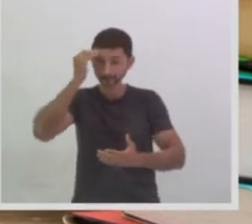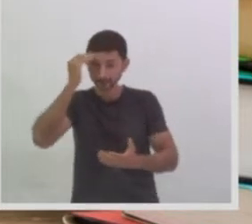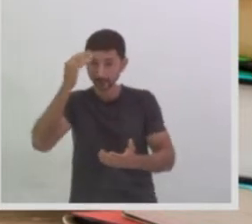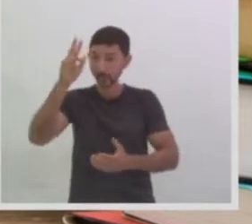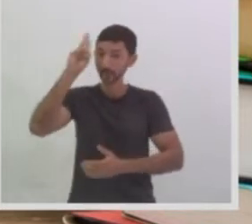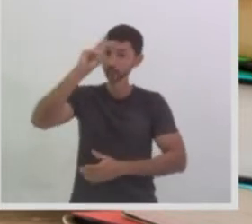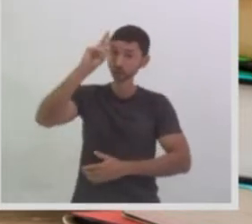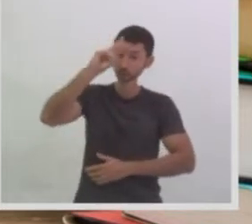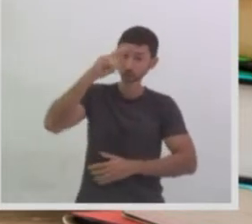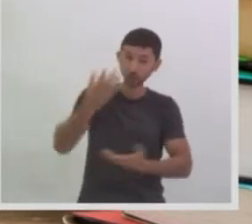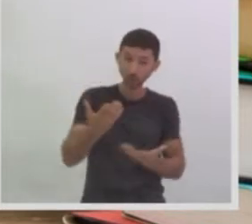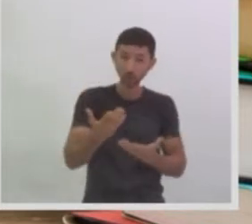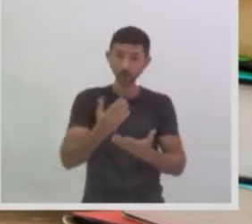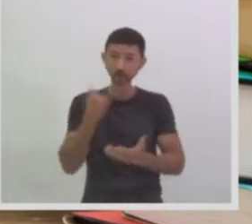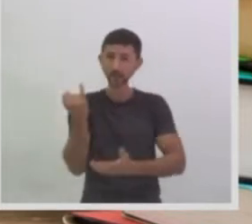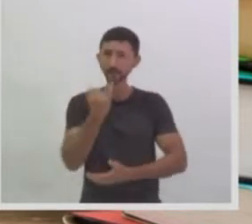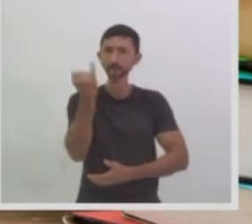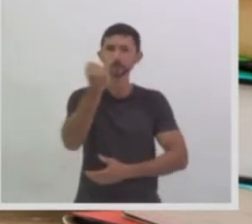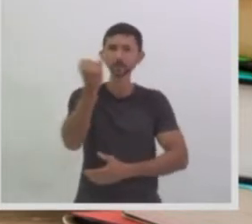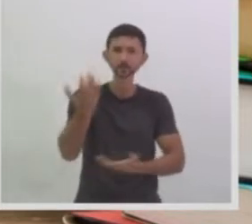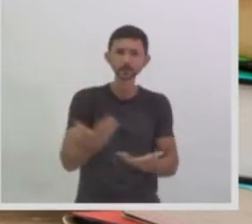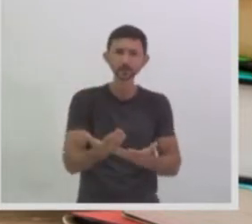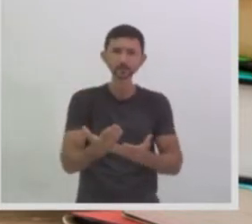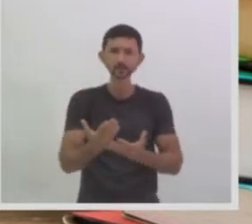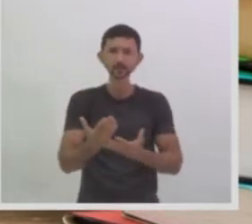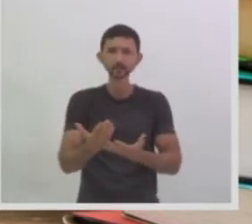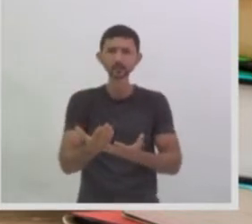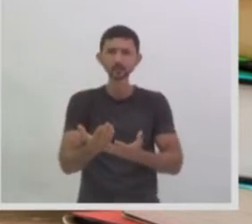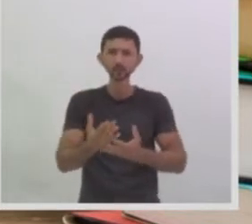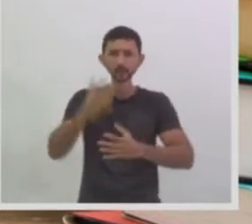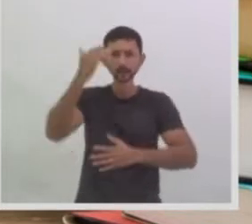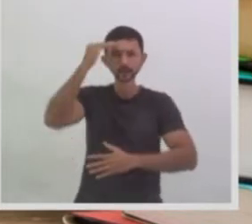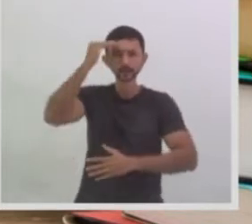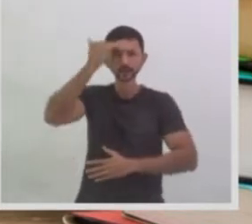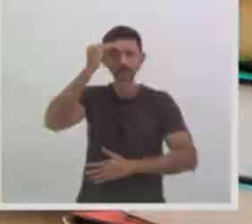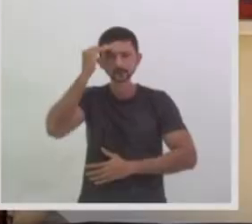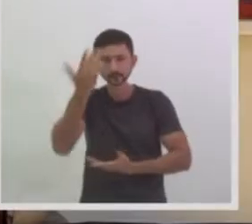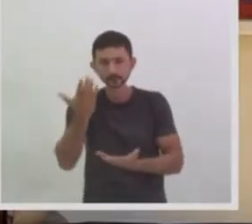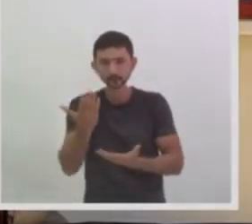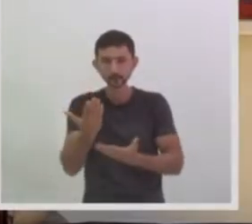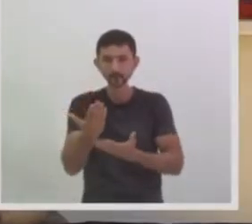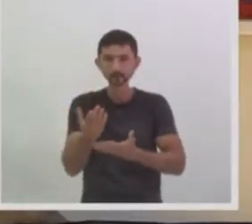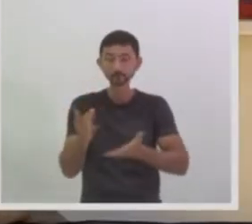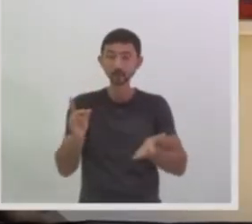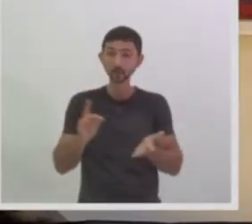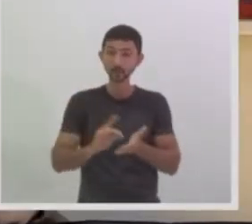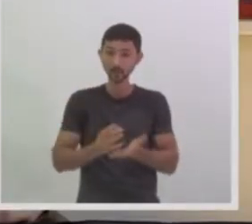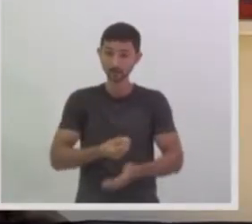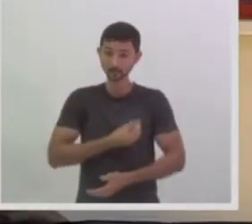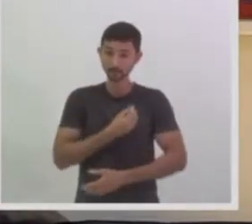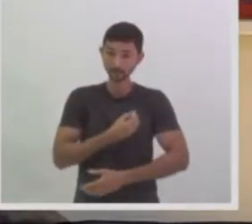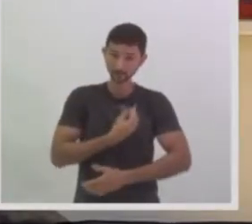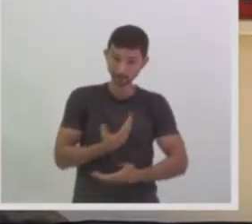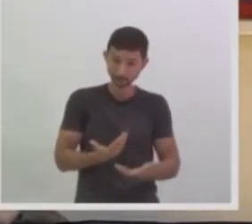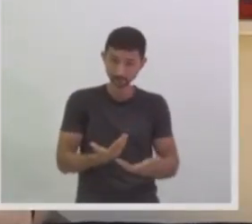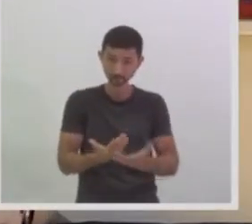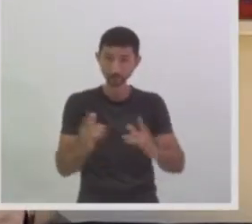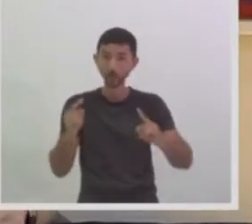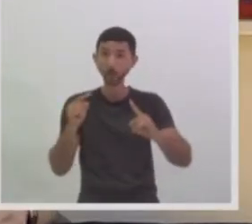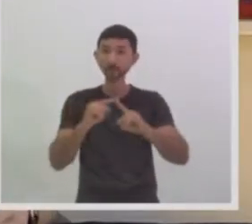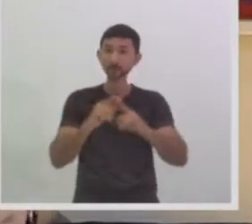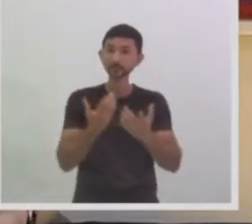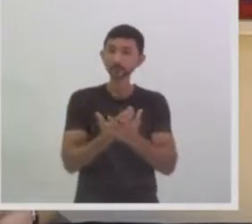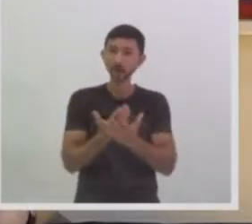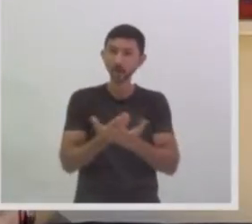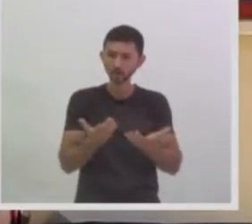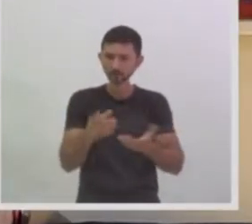história e a sua importância como ferramenta na compreensão da realidade. Bem, pelo objetivo da aula, você já